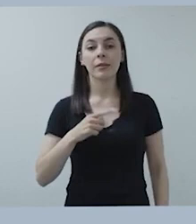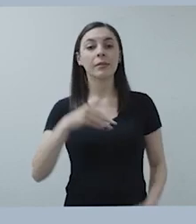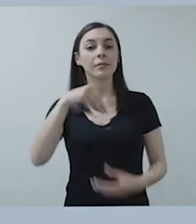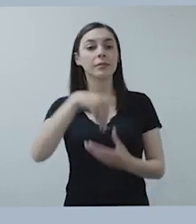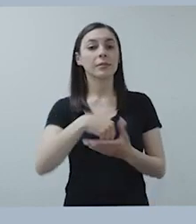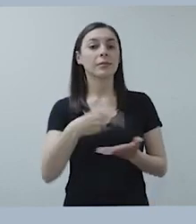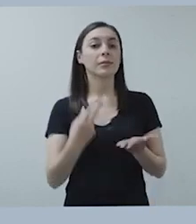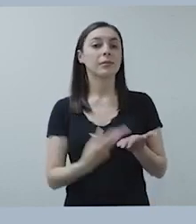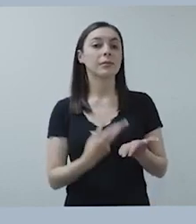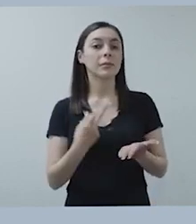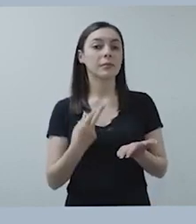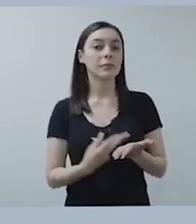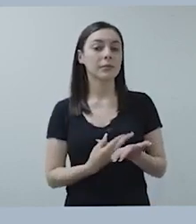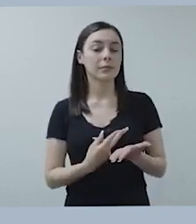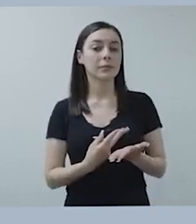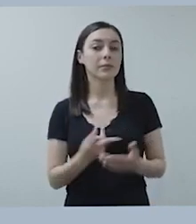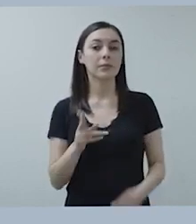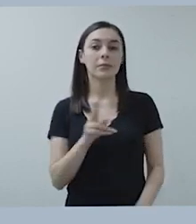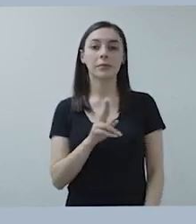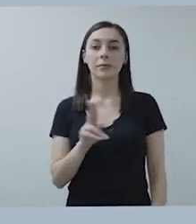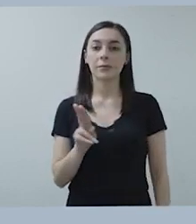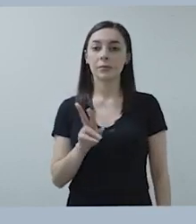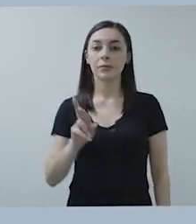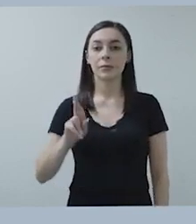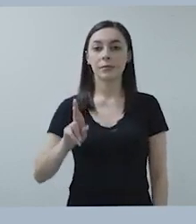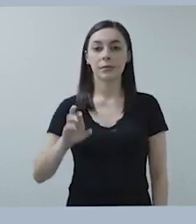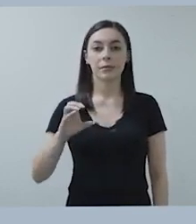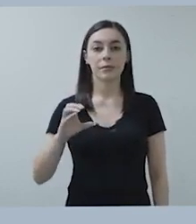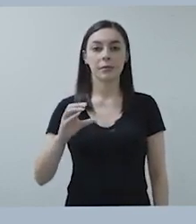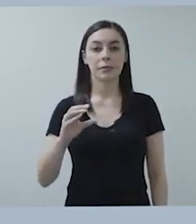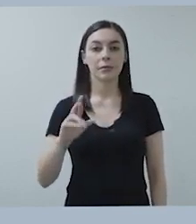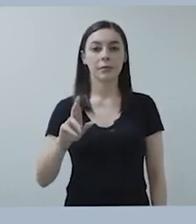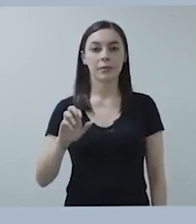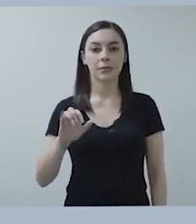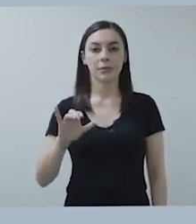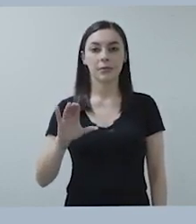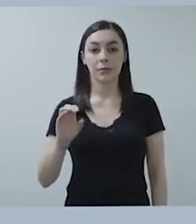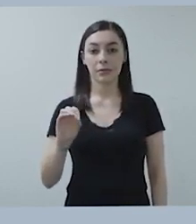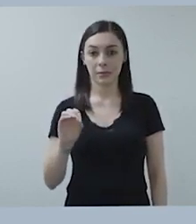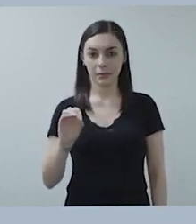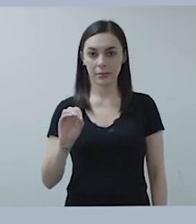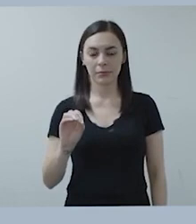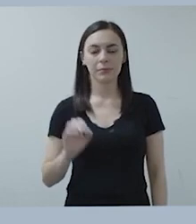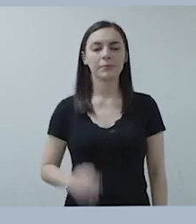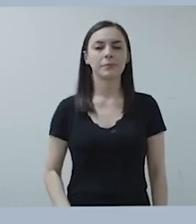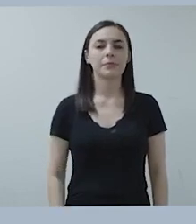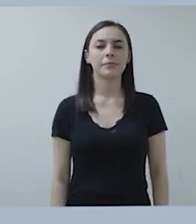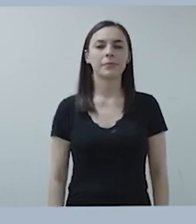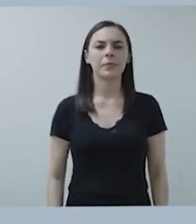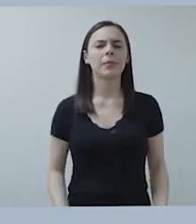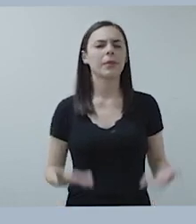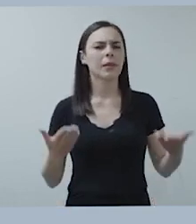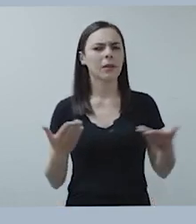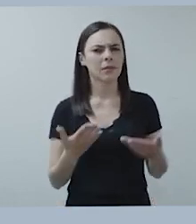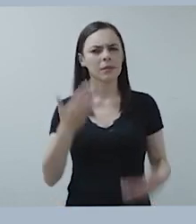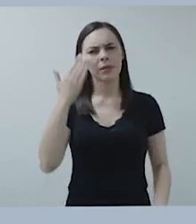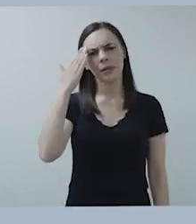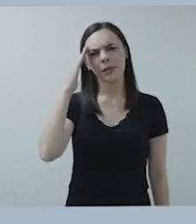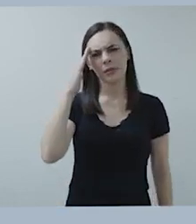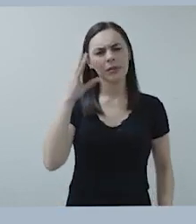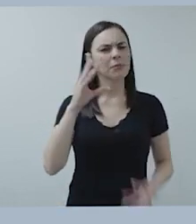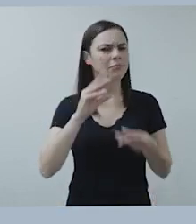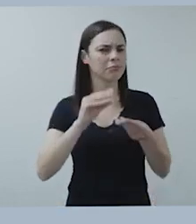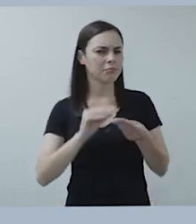dessa revista, revista que tem o nome Recreio. Mas vamos entender um pouquinho